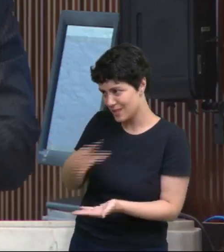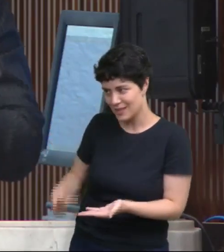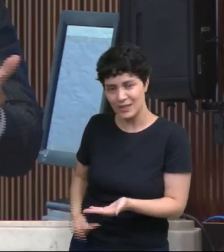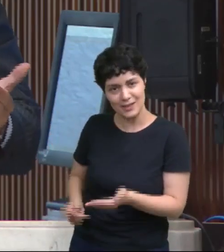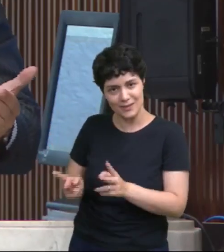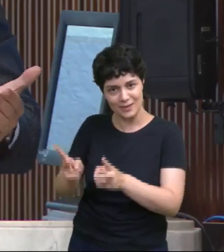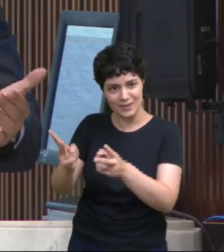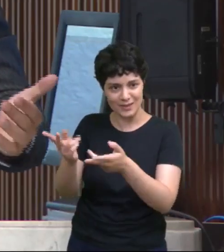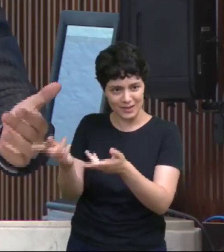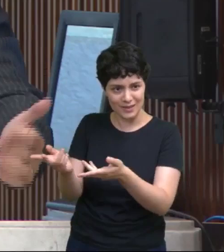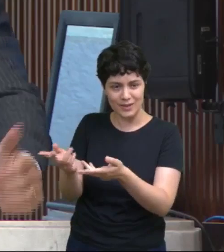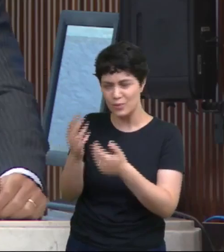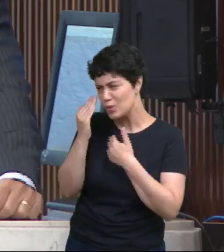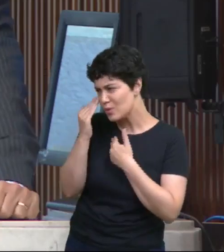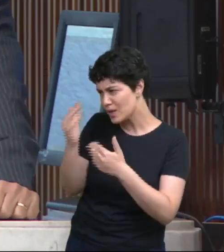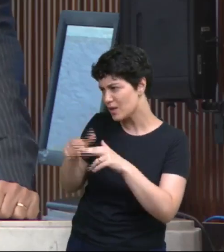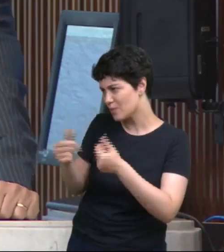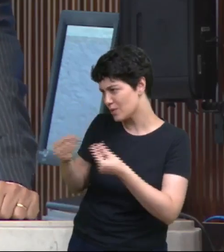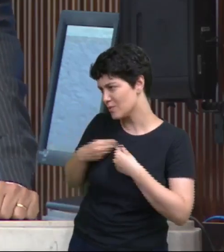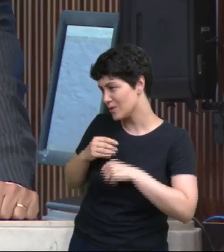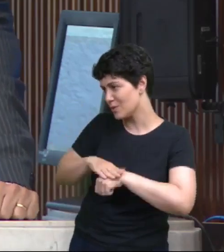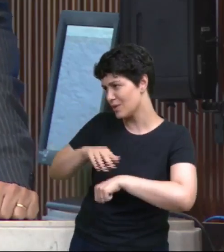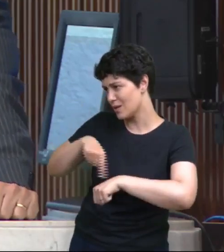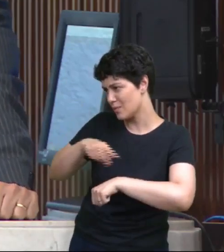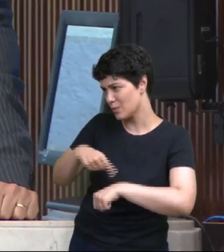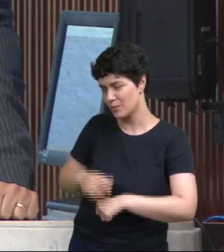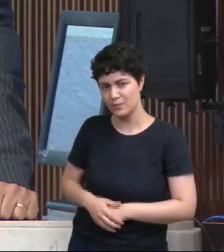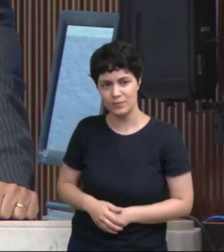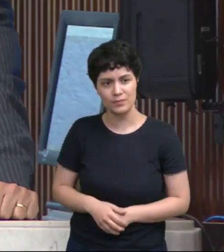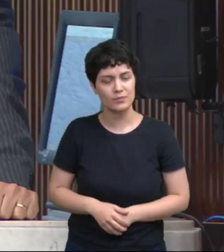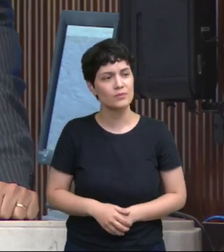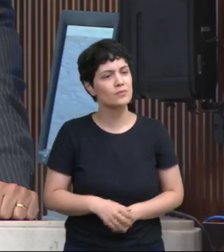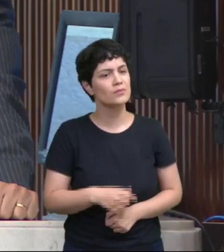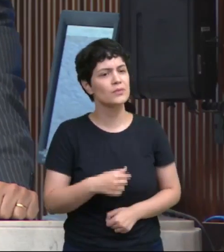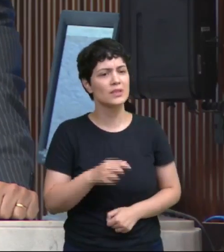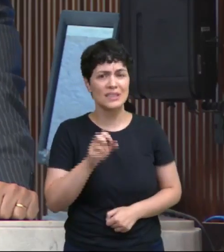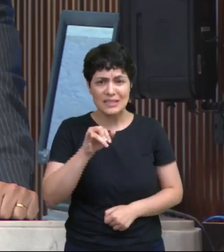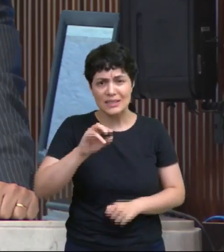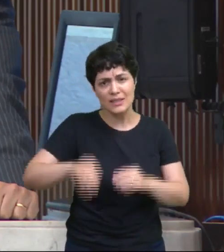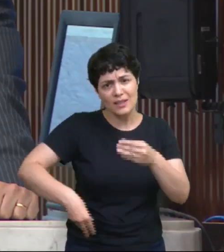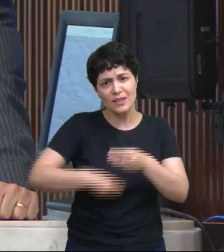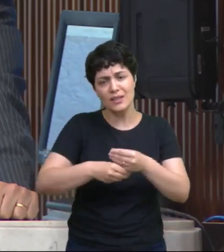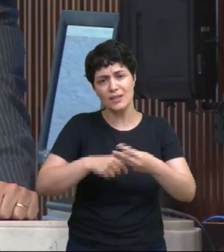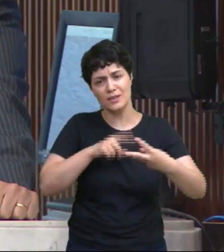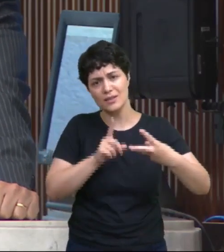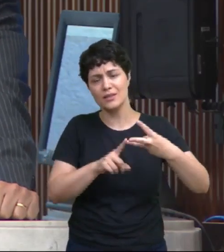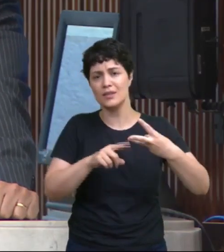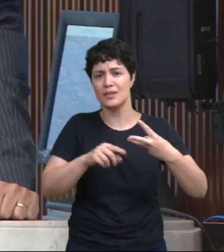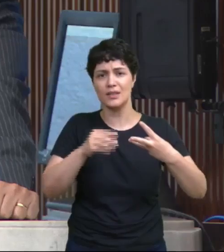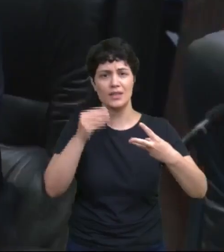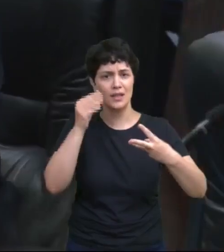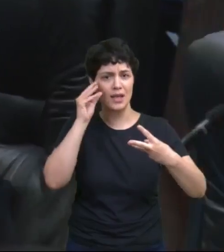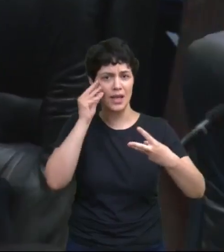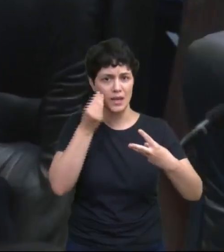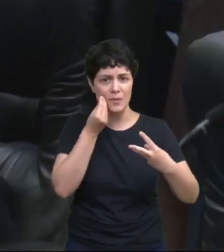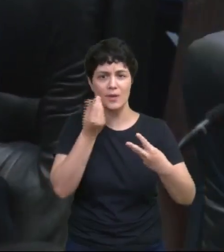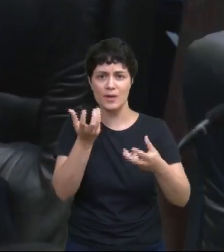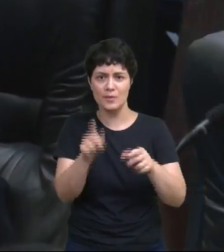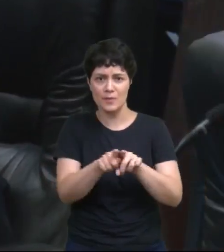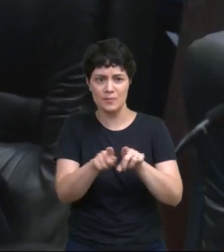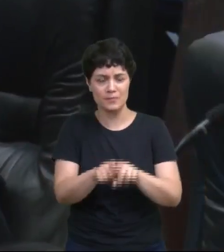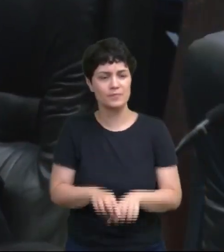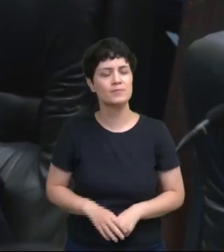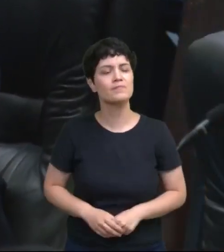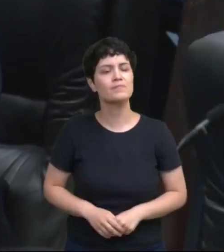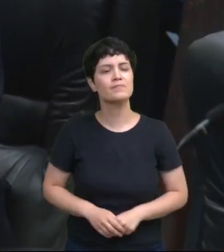poder ter me agraciado com esse tempo todo. Me permitiu, Tá. também gostaria, Requião, Reichenbach. Por favor. Deputado Requião,